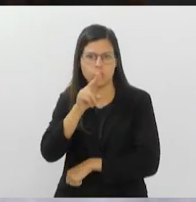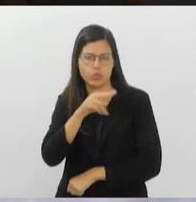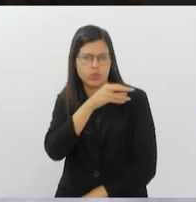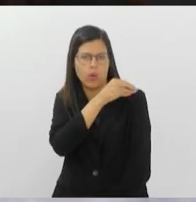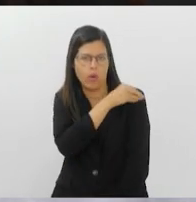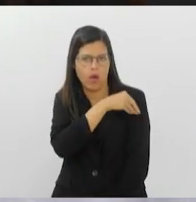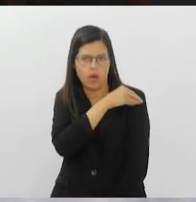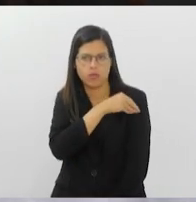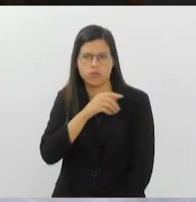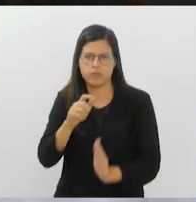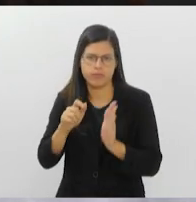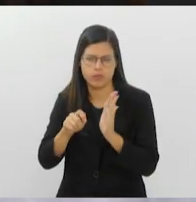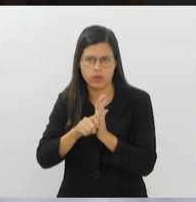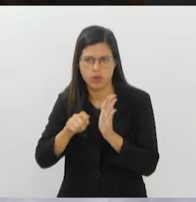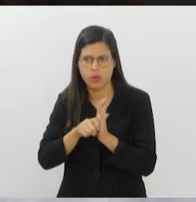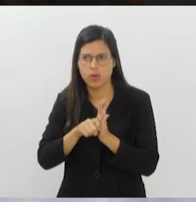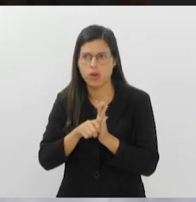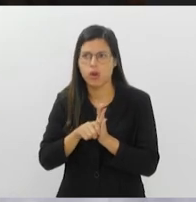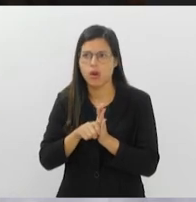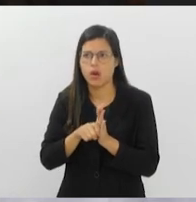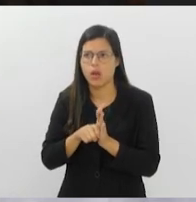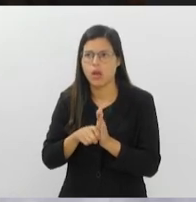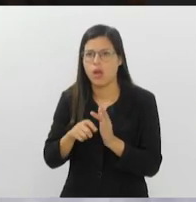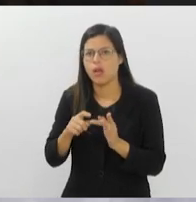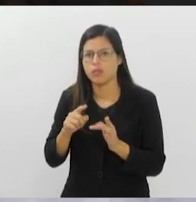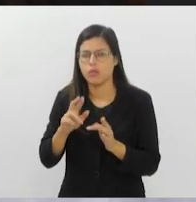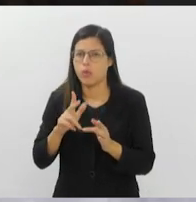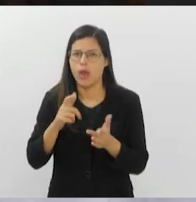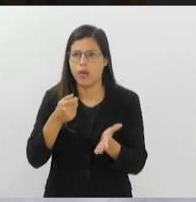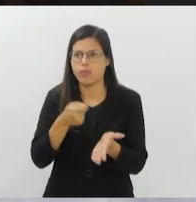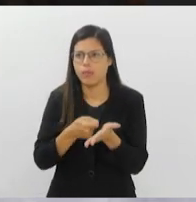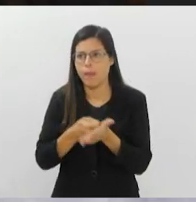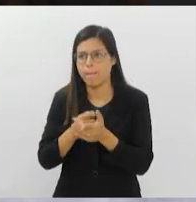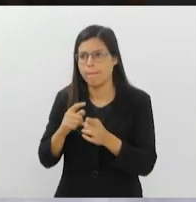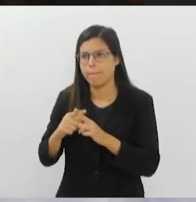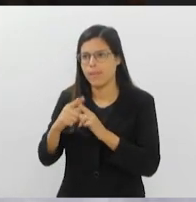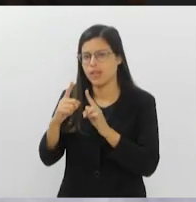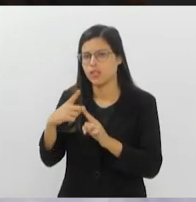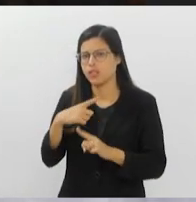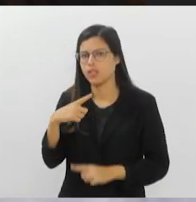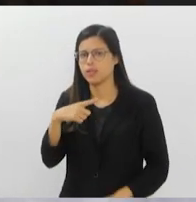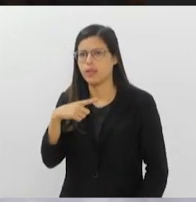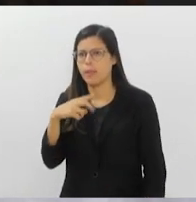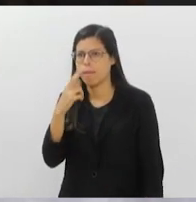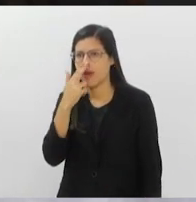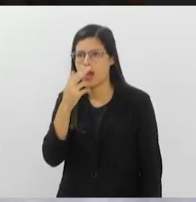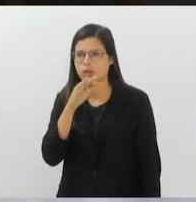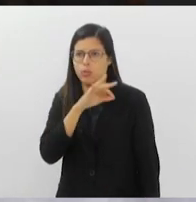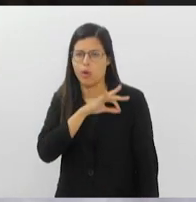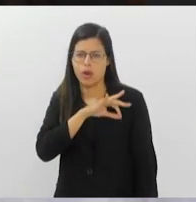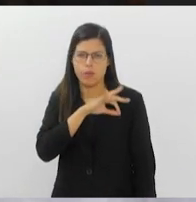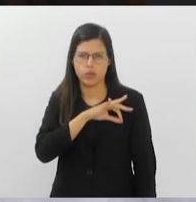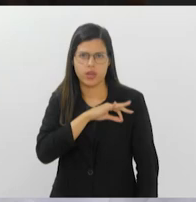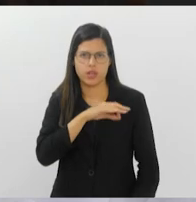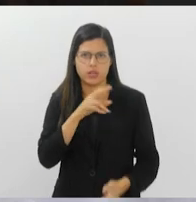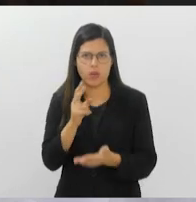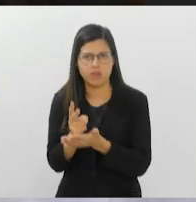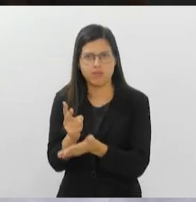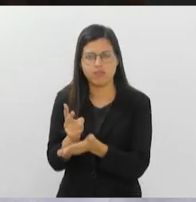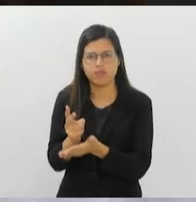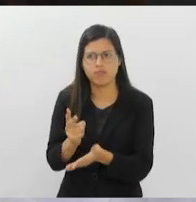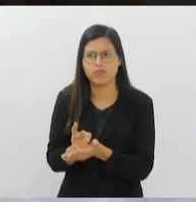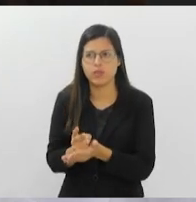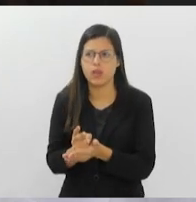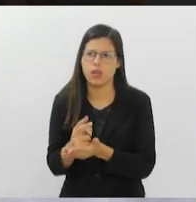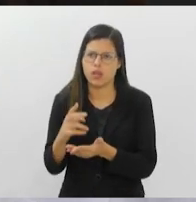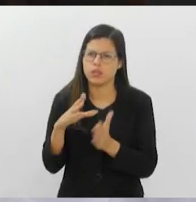ali não à força, mas com uma persuasão de uma remuneração permanente, num modelo que nos traz muita preocupação. E a